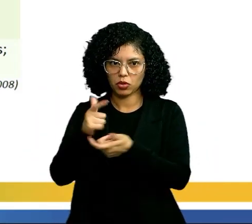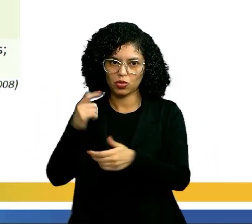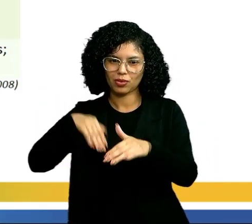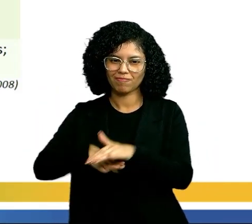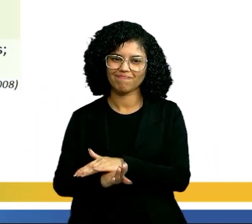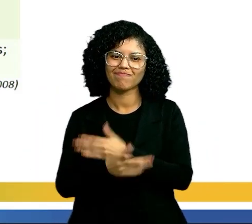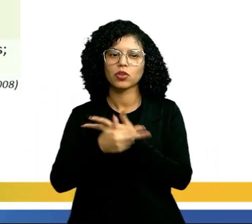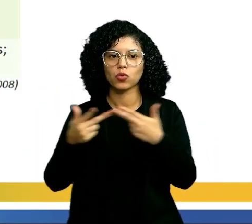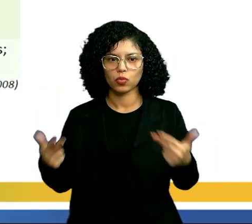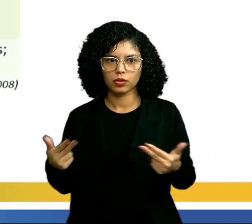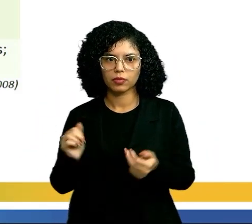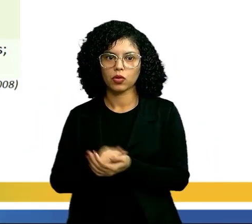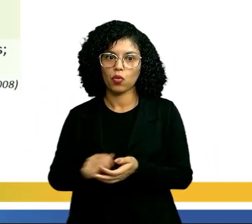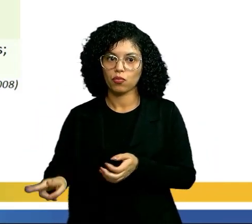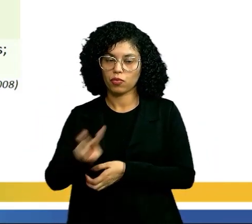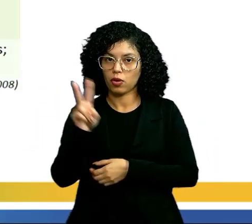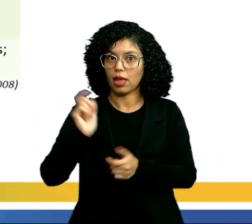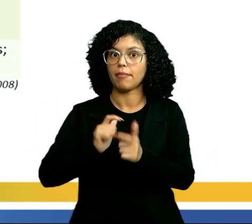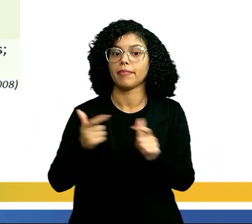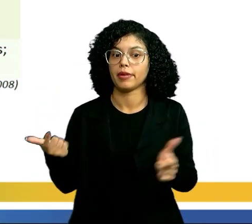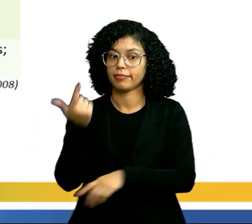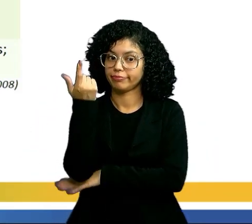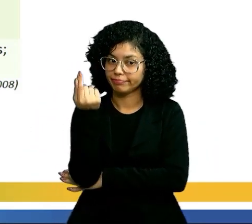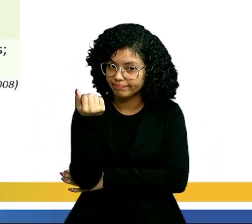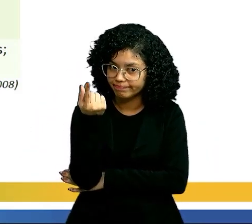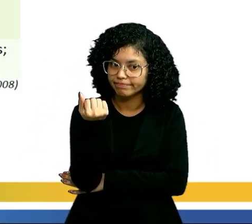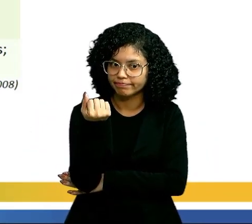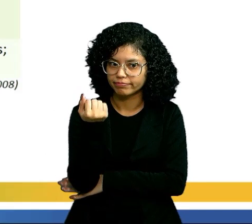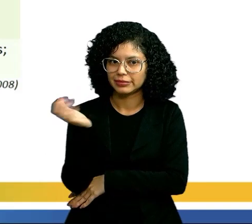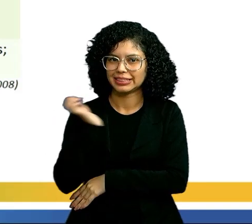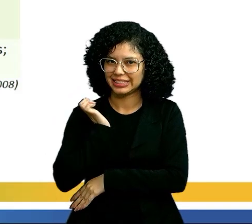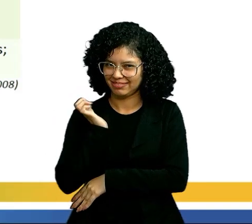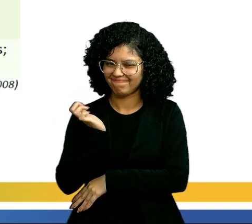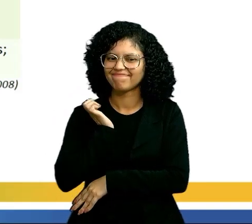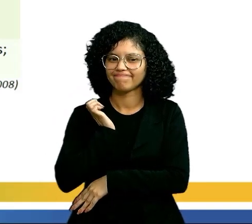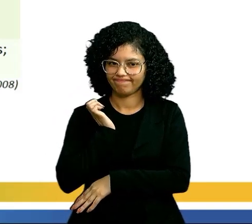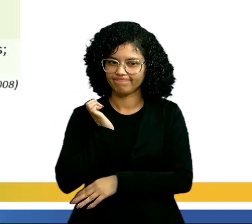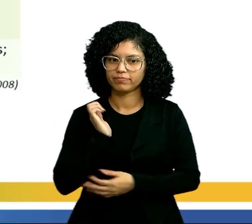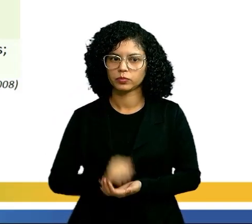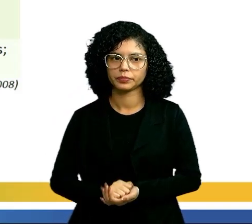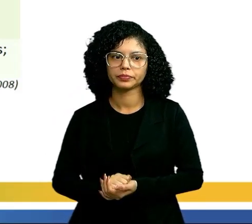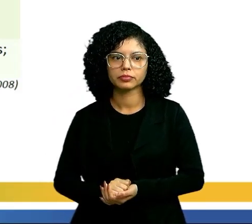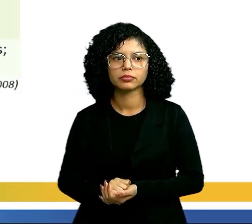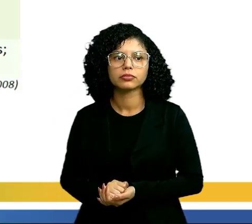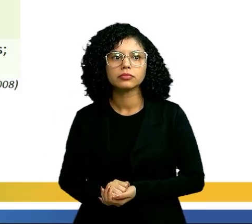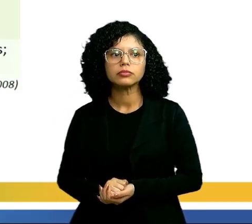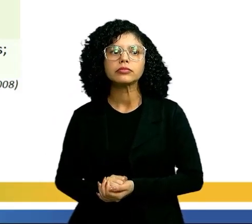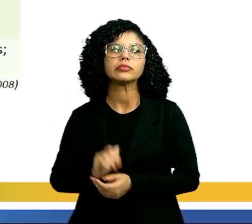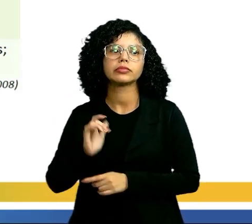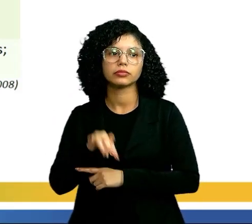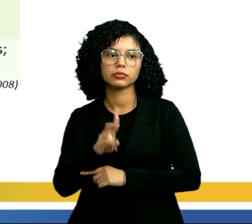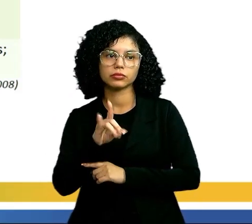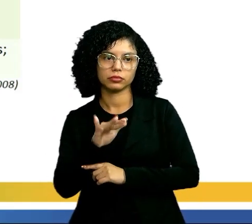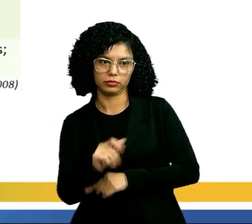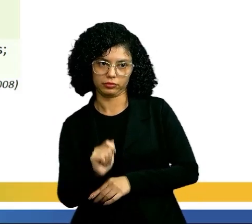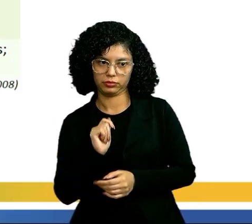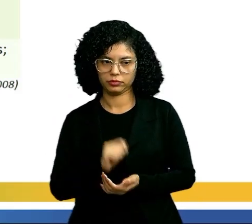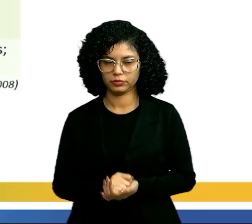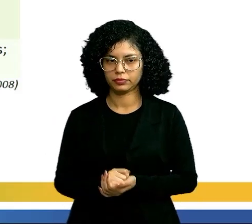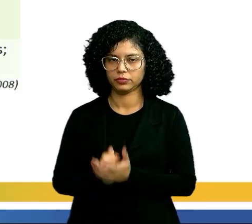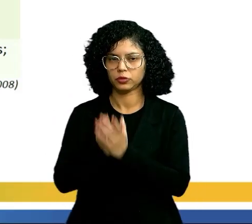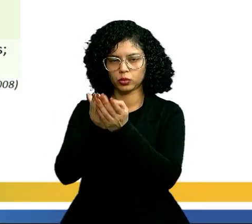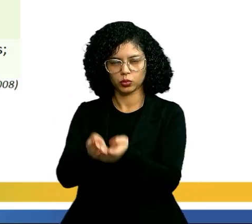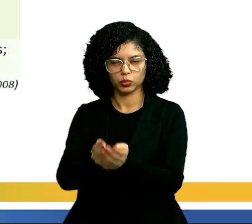de cargas. E o valor dele, como eu disse, ele é um transporte caro, o valor é muito maior. Os aquaviários, né,